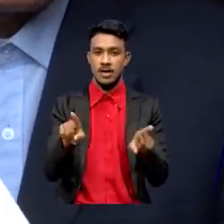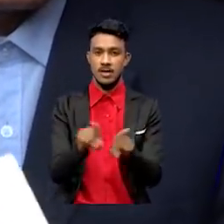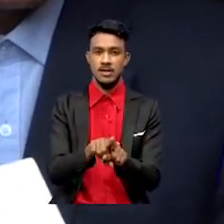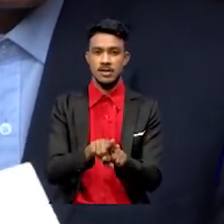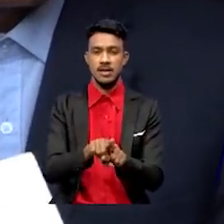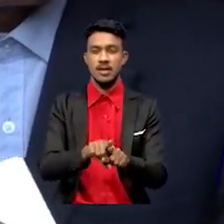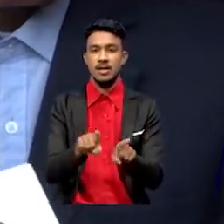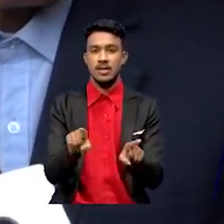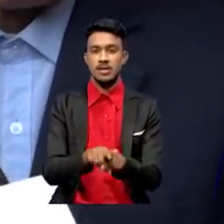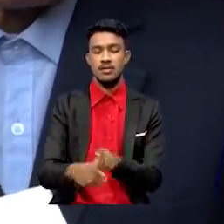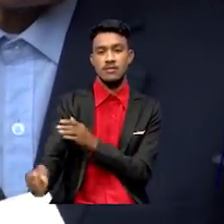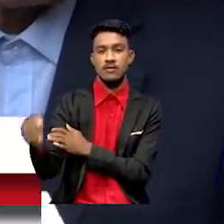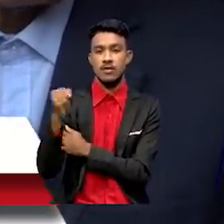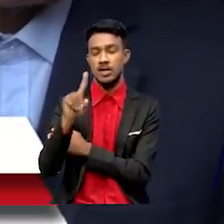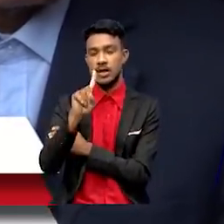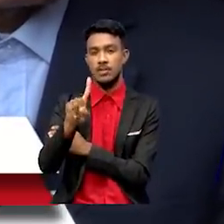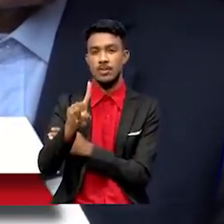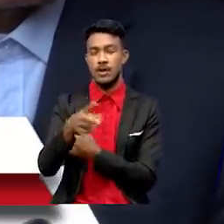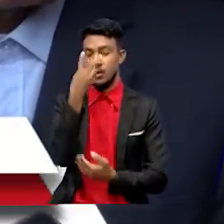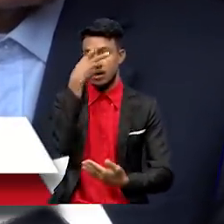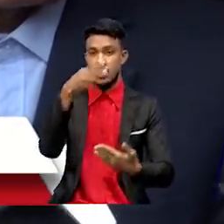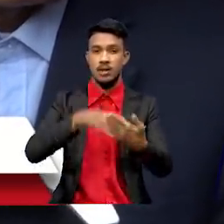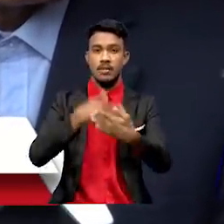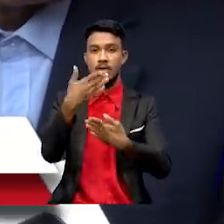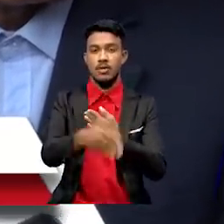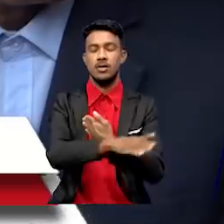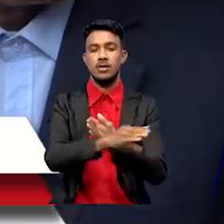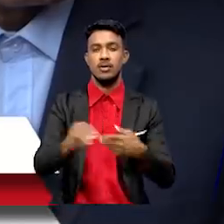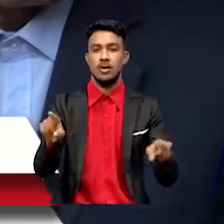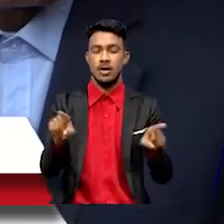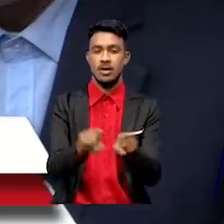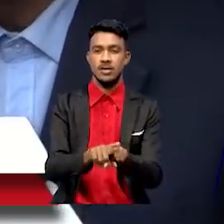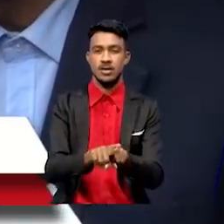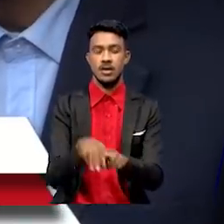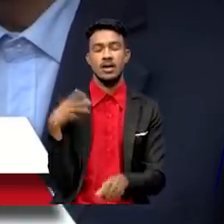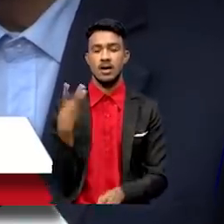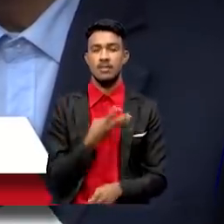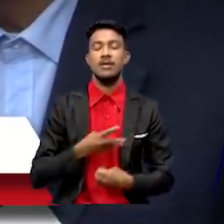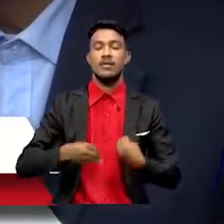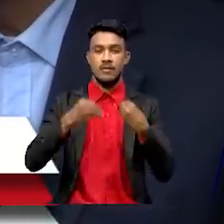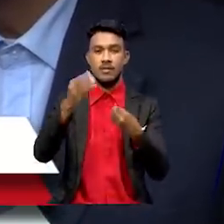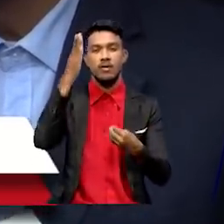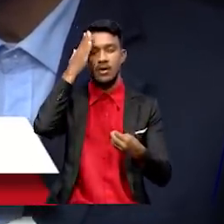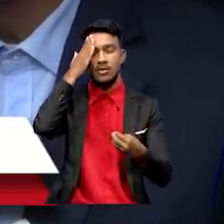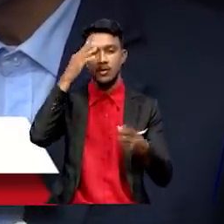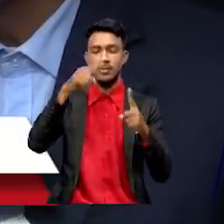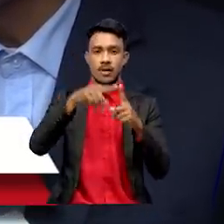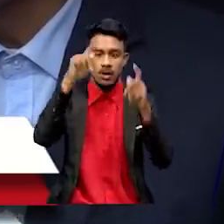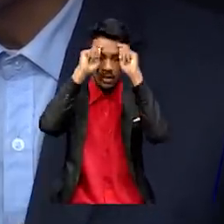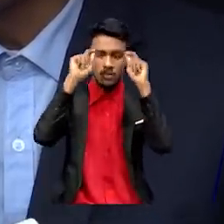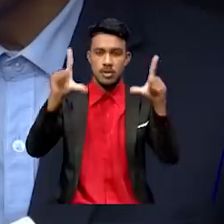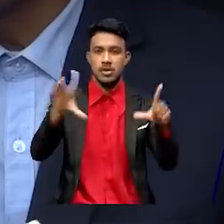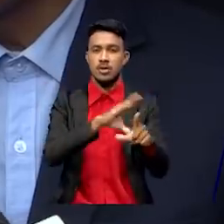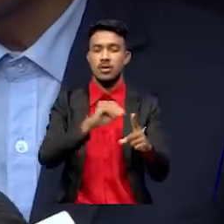tira força ira nebe ma tu areba buen. Ira ne. E no nemos a mi atu fo hanu indet ba Timor Leste, ba povo no